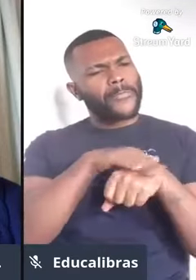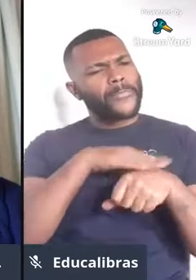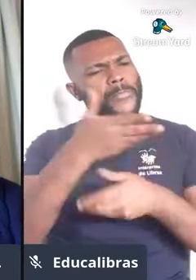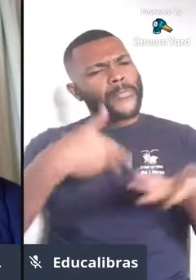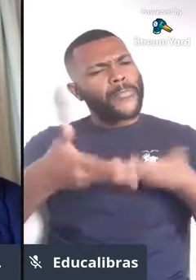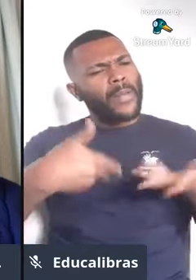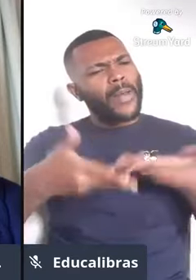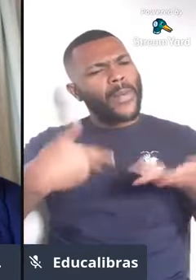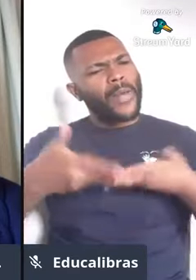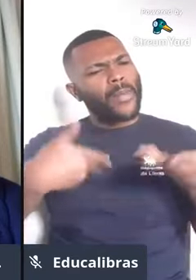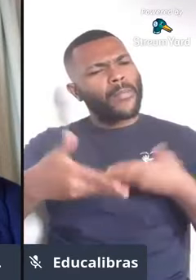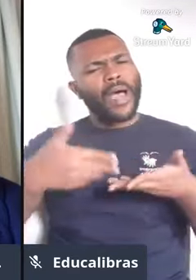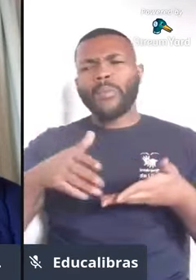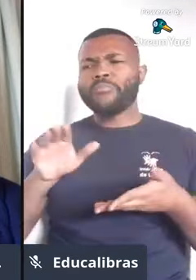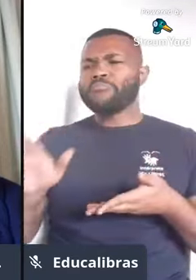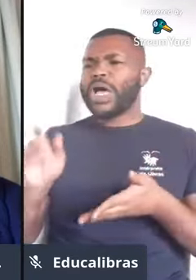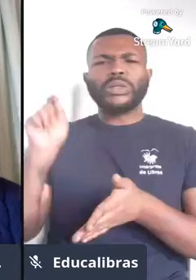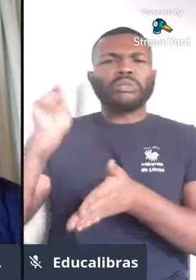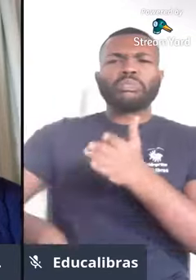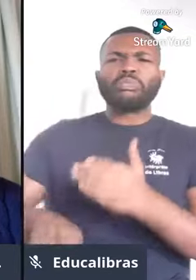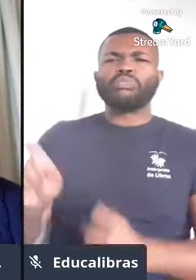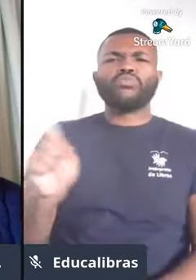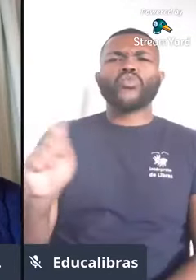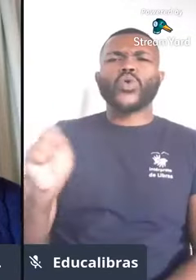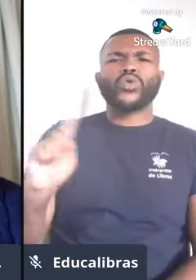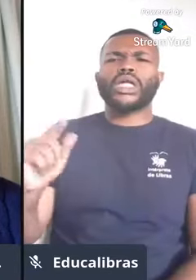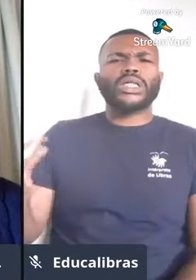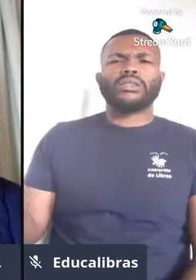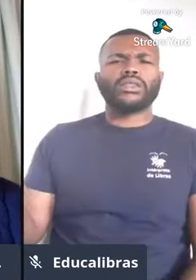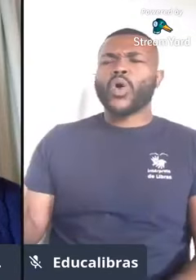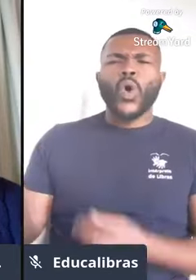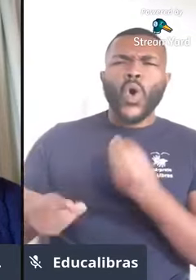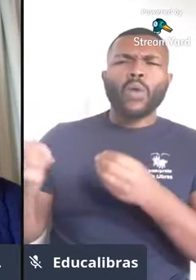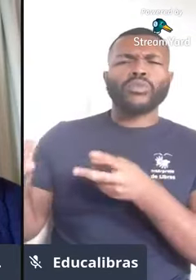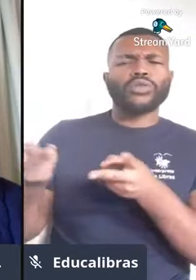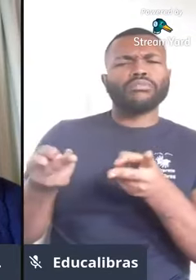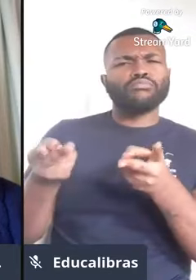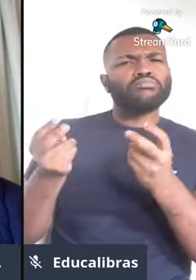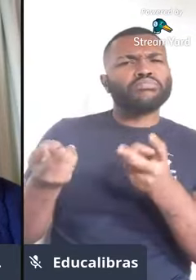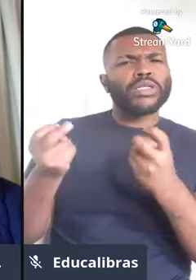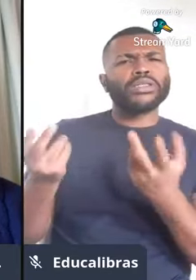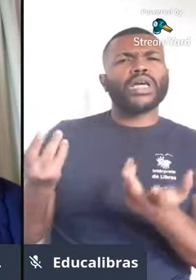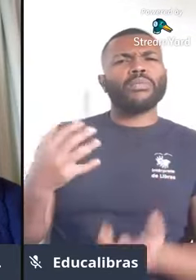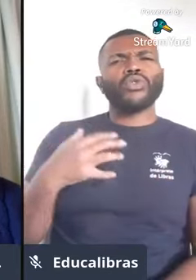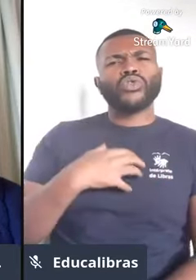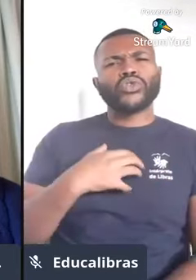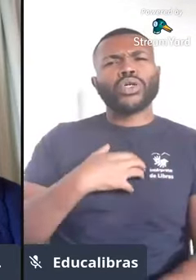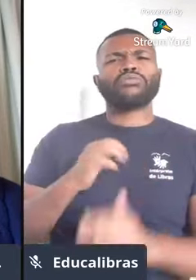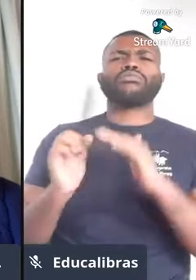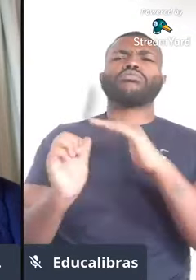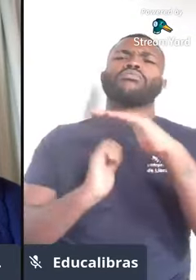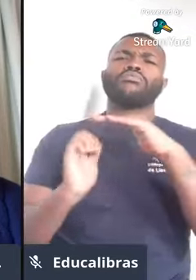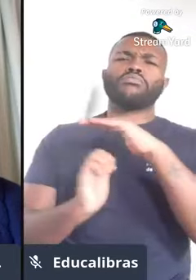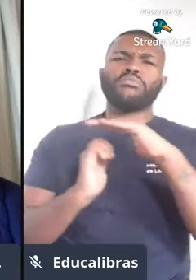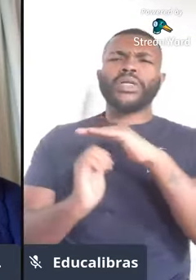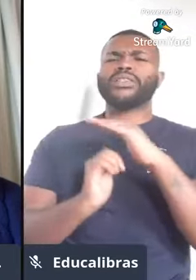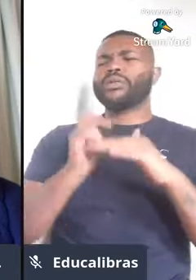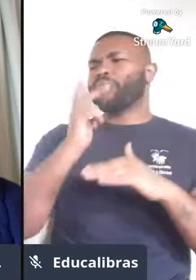em contratação. Como é que você vê essa posição das empresas, essa limitação